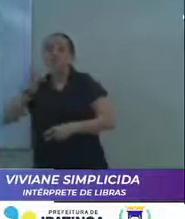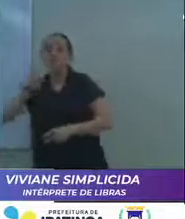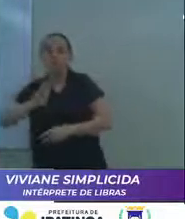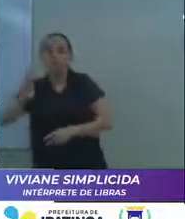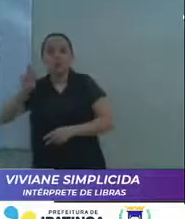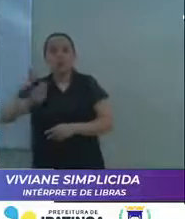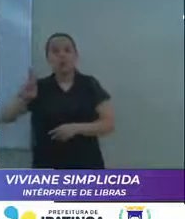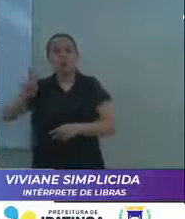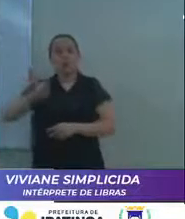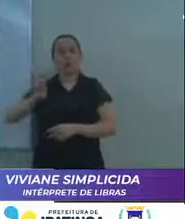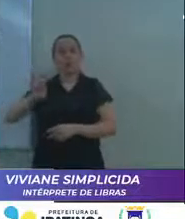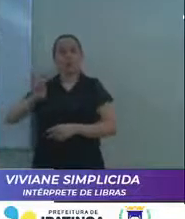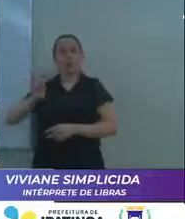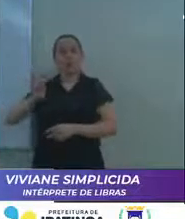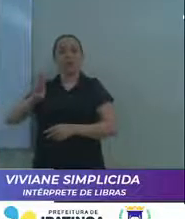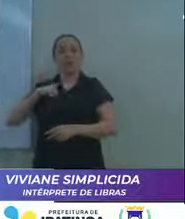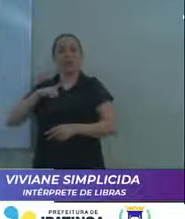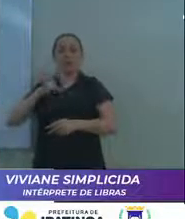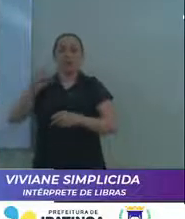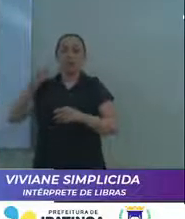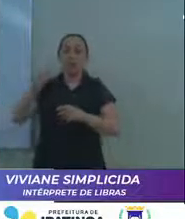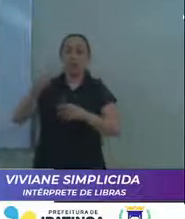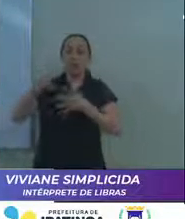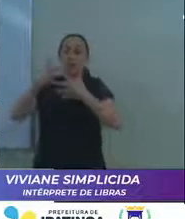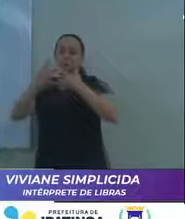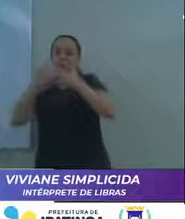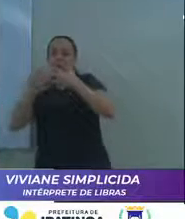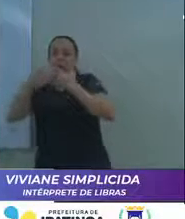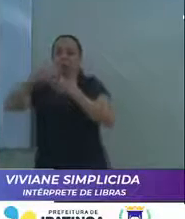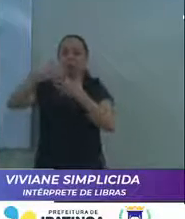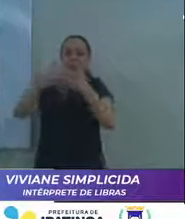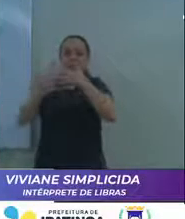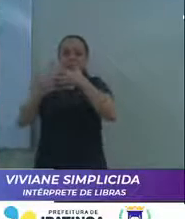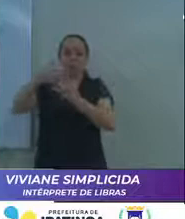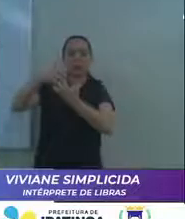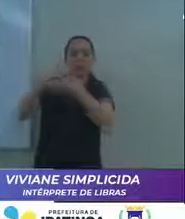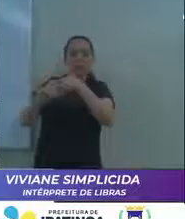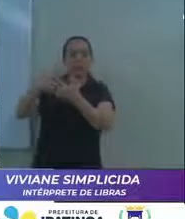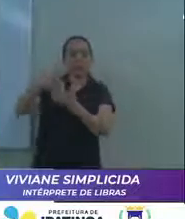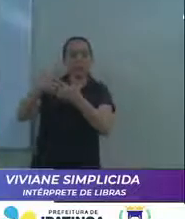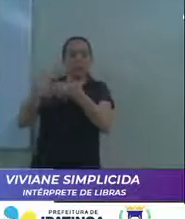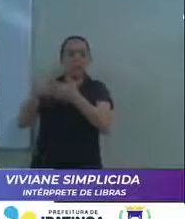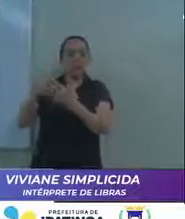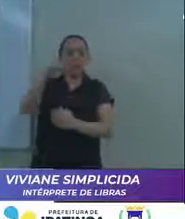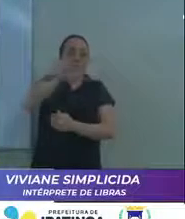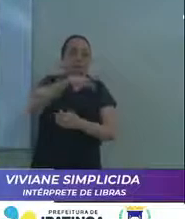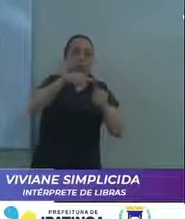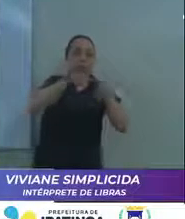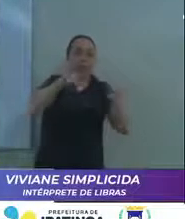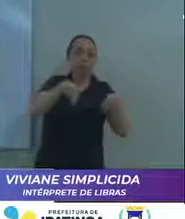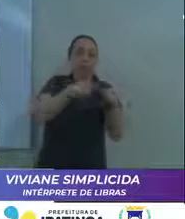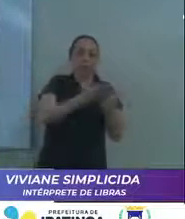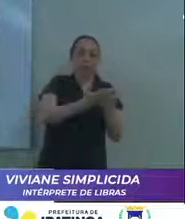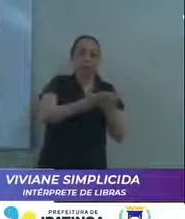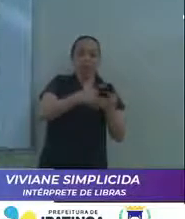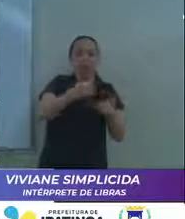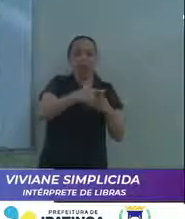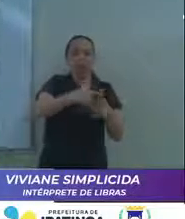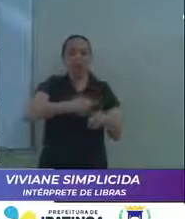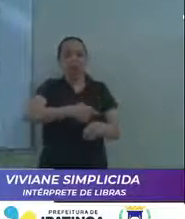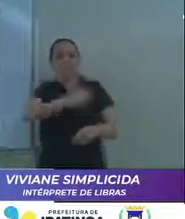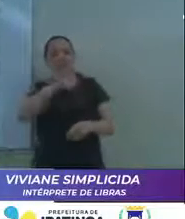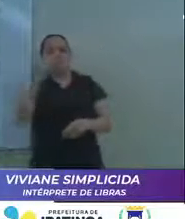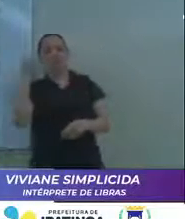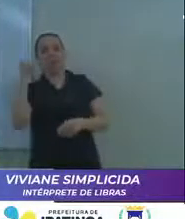que atrapalha a nossa voz não é o momento que a gente está em sala de aula. É o momento, são todos